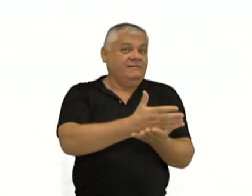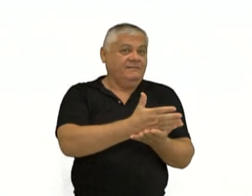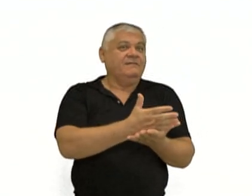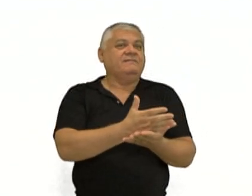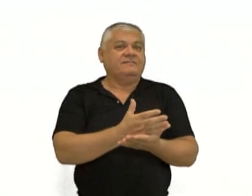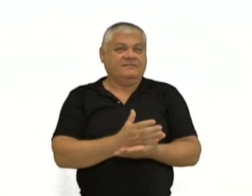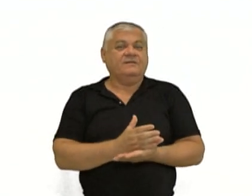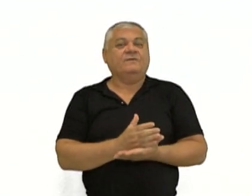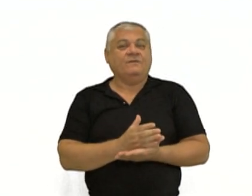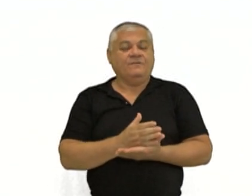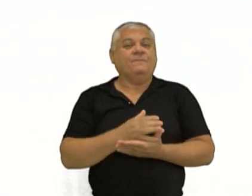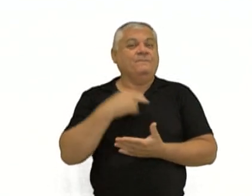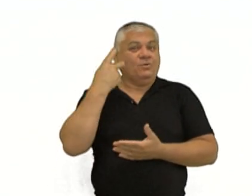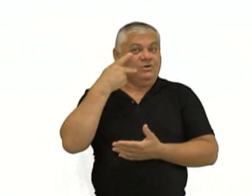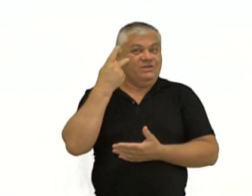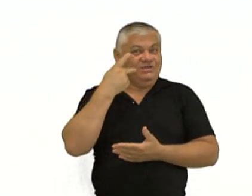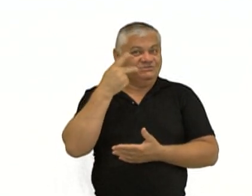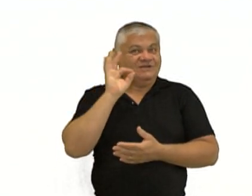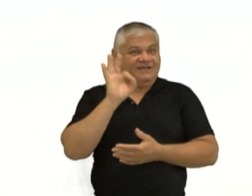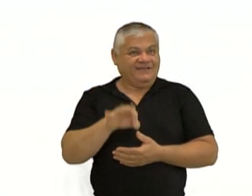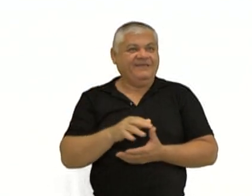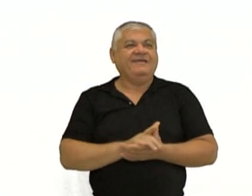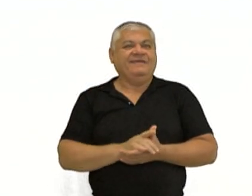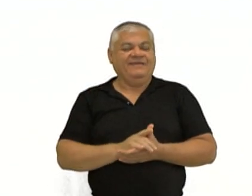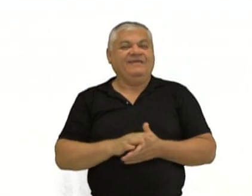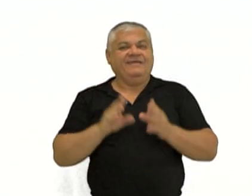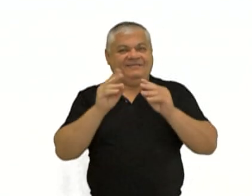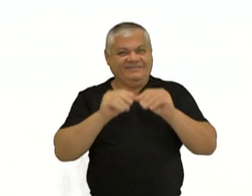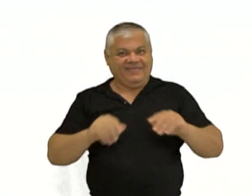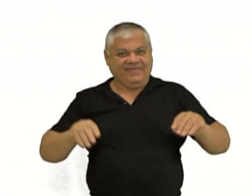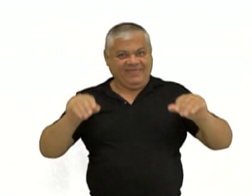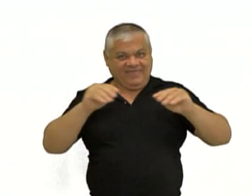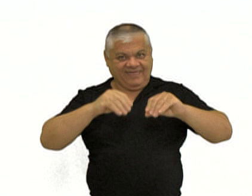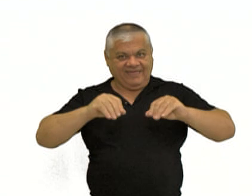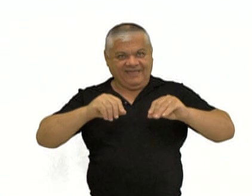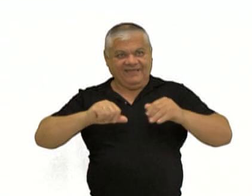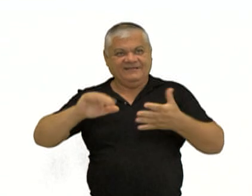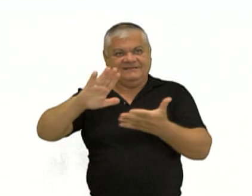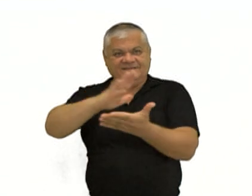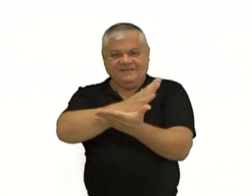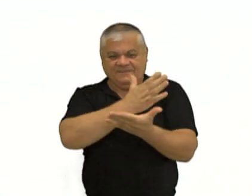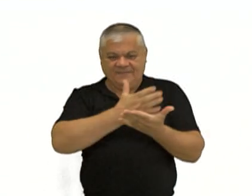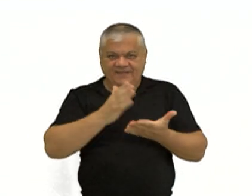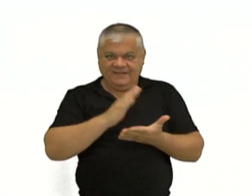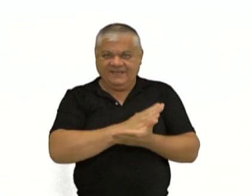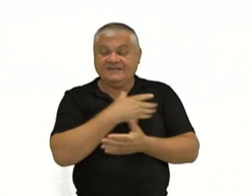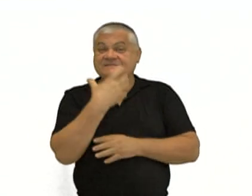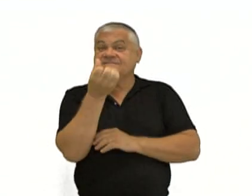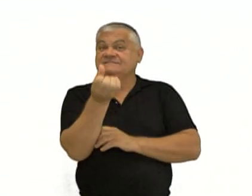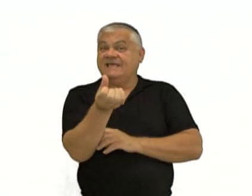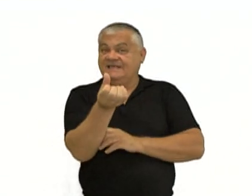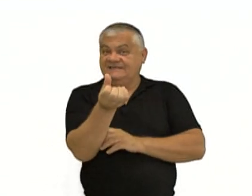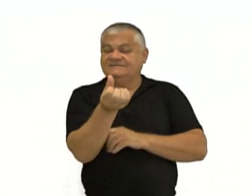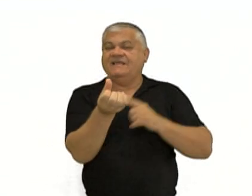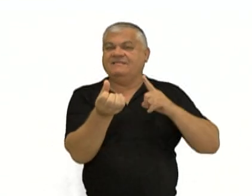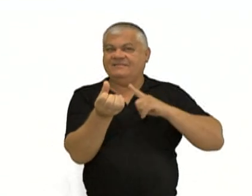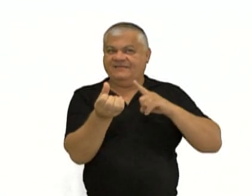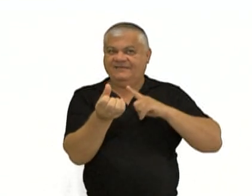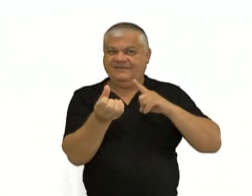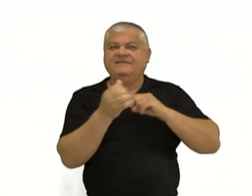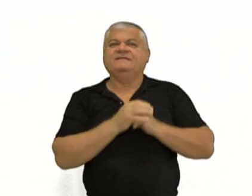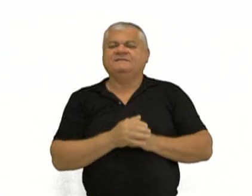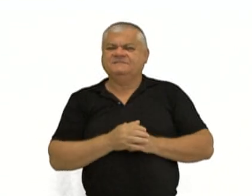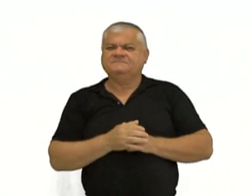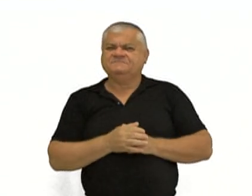que a gente diz divisão política. As terras emersas são separadas em 6 continentes. Quando que eu uso